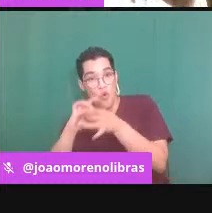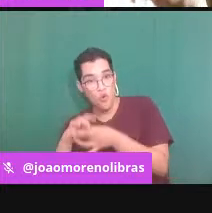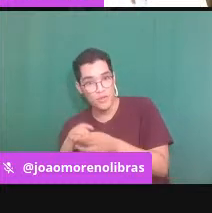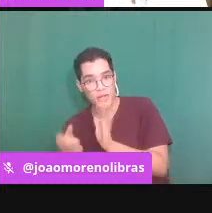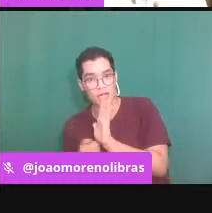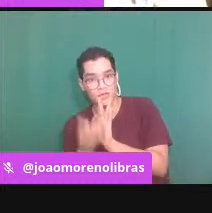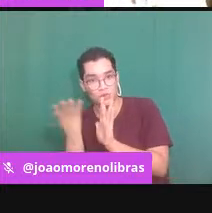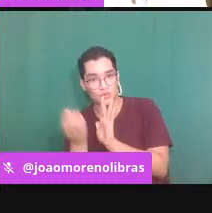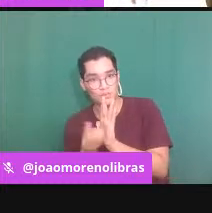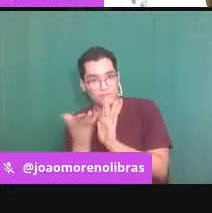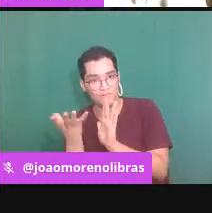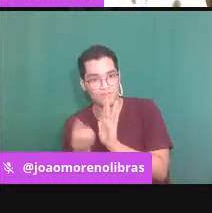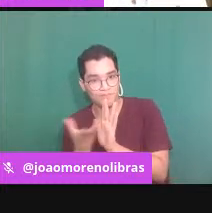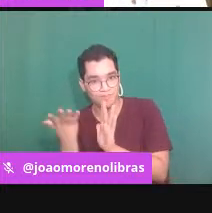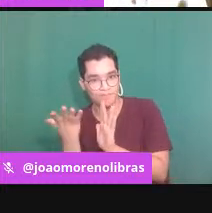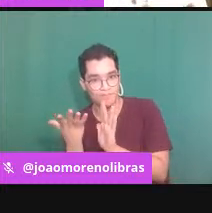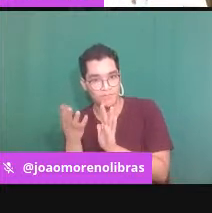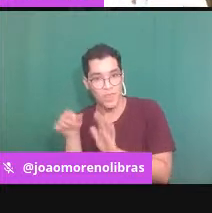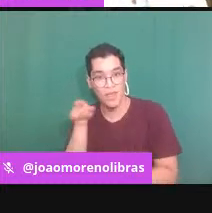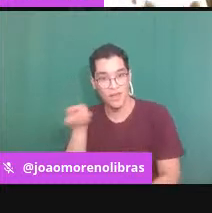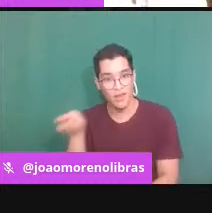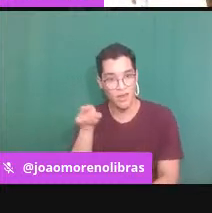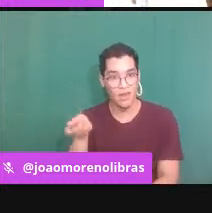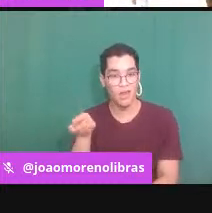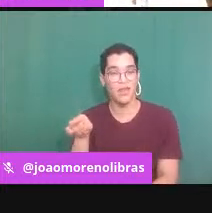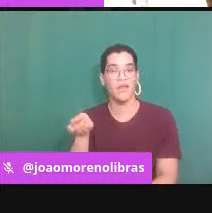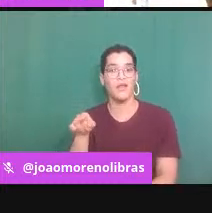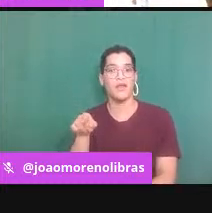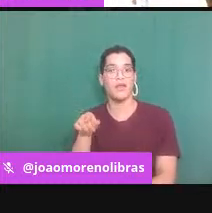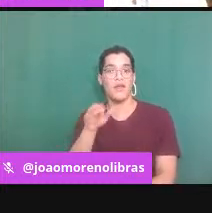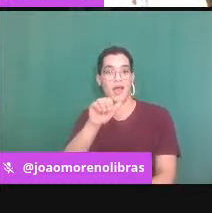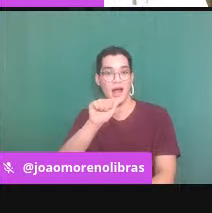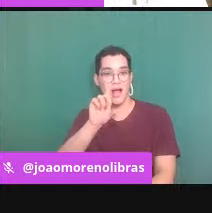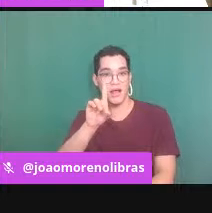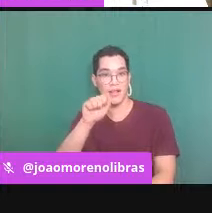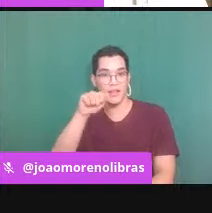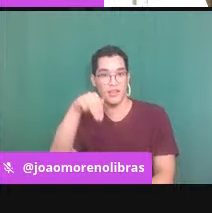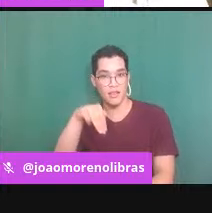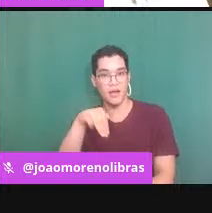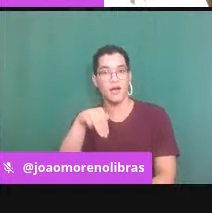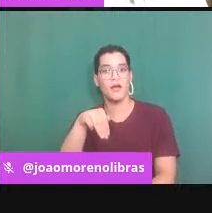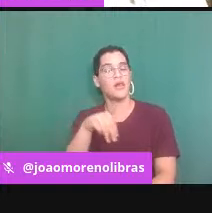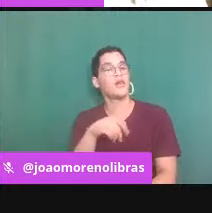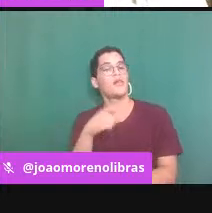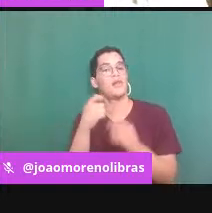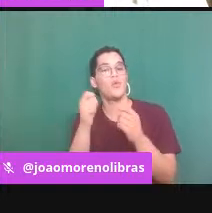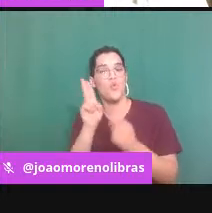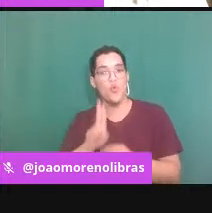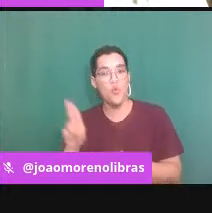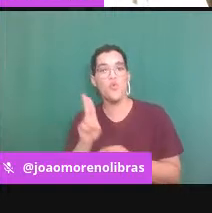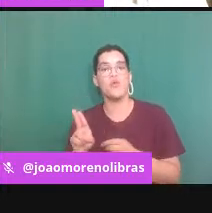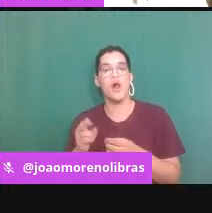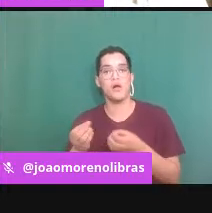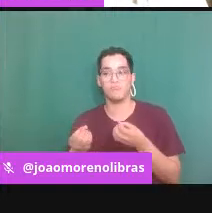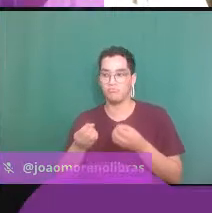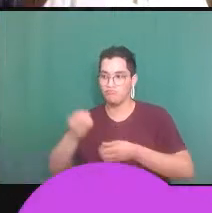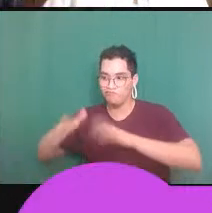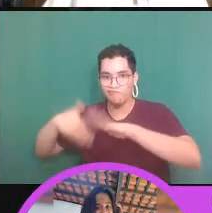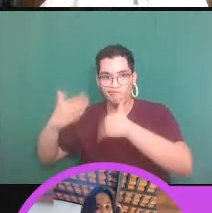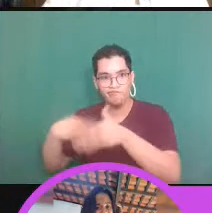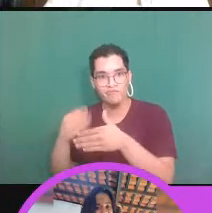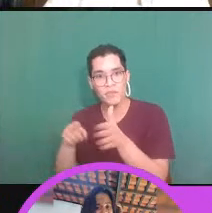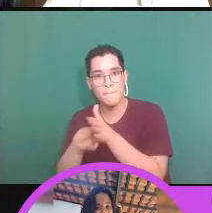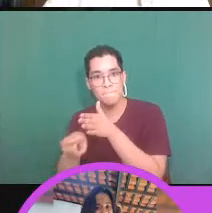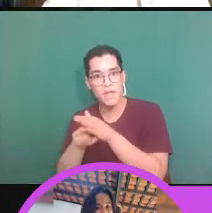E é esse procedimento, então, que o Adam diz que se propõe a desenvolver e designar como análise